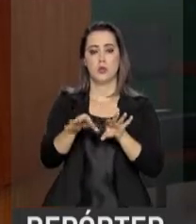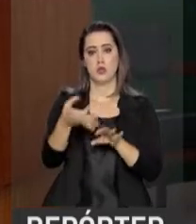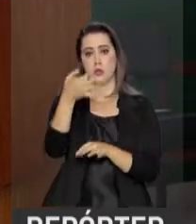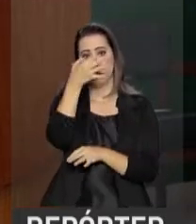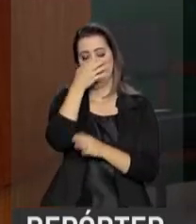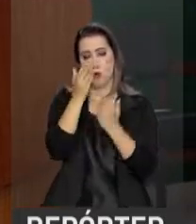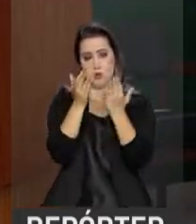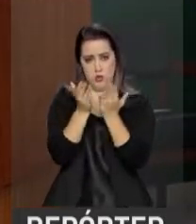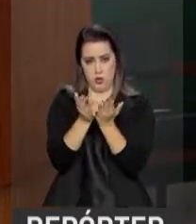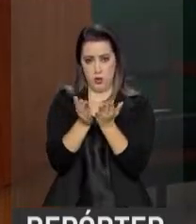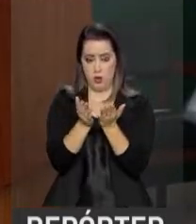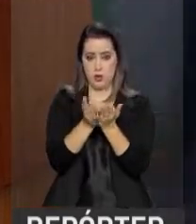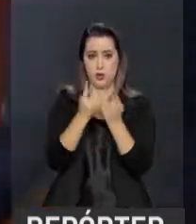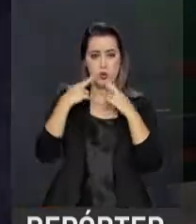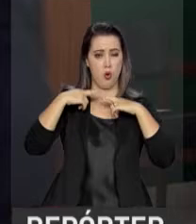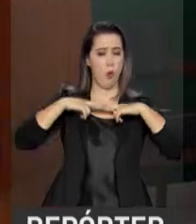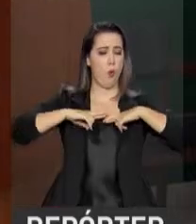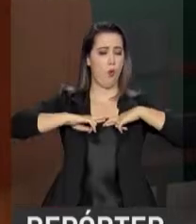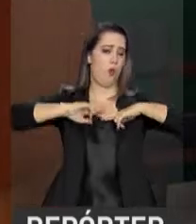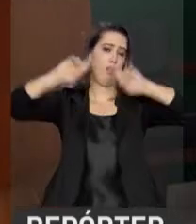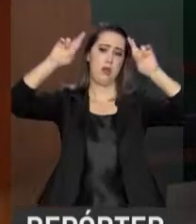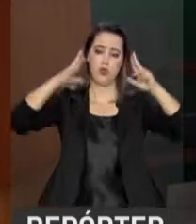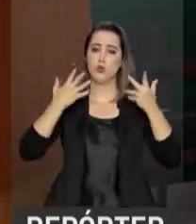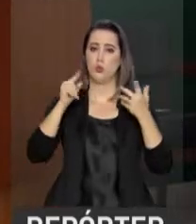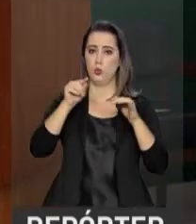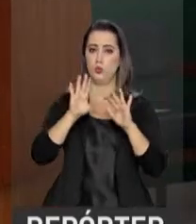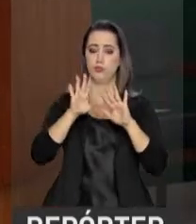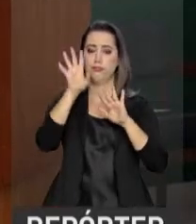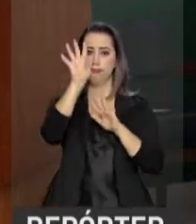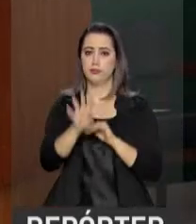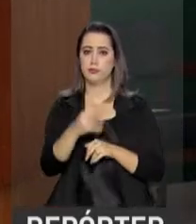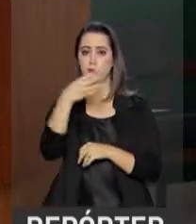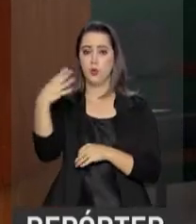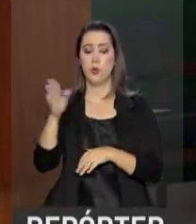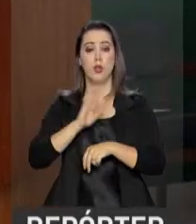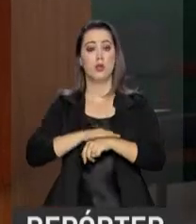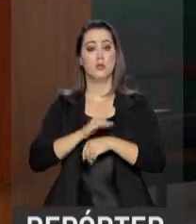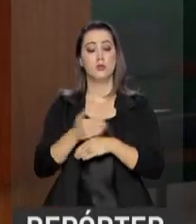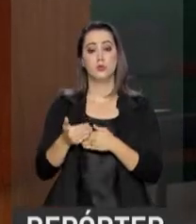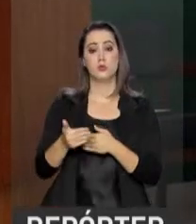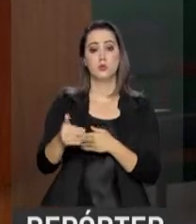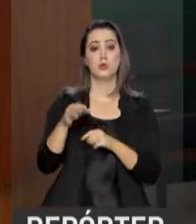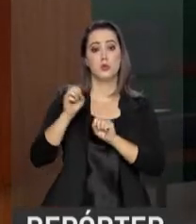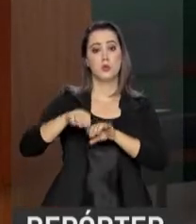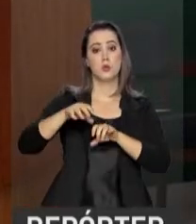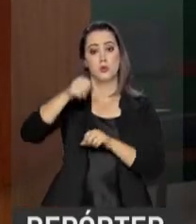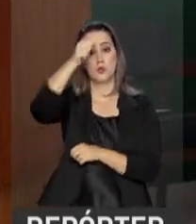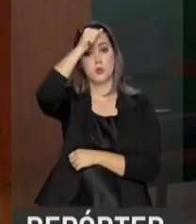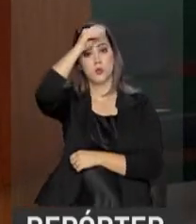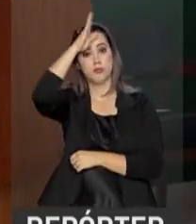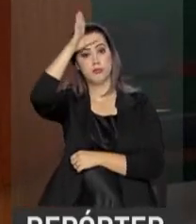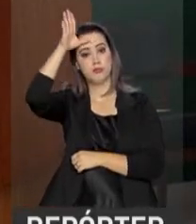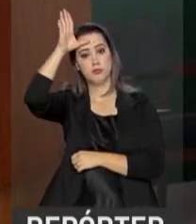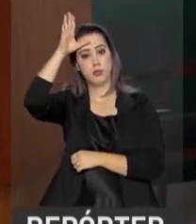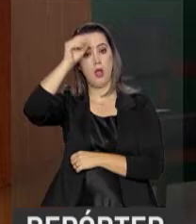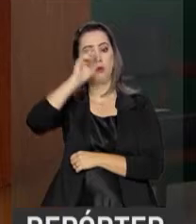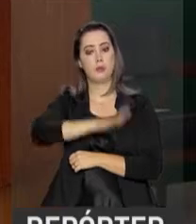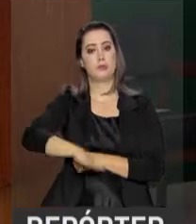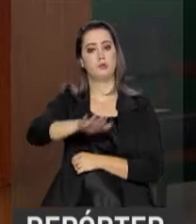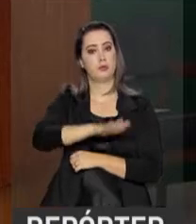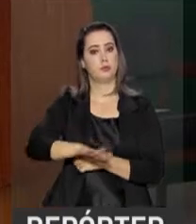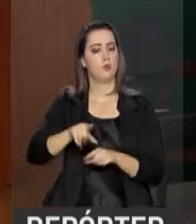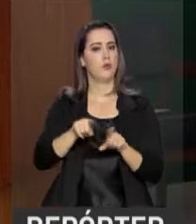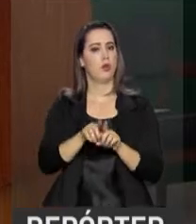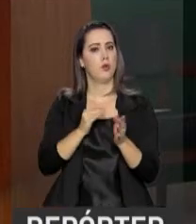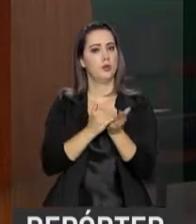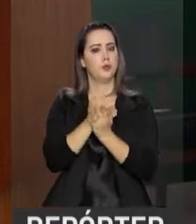na grade curricular das escolas e a definição de um prazo para a alfabetização das crianças. A cerimônia